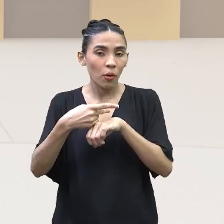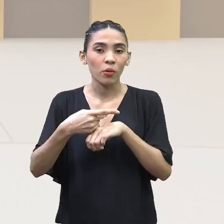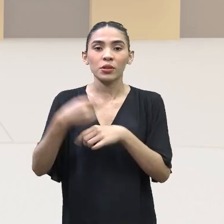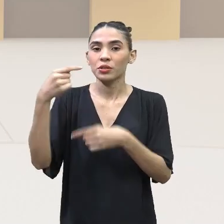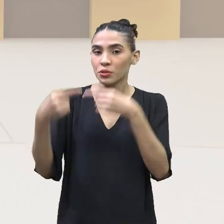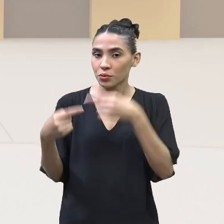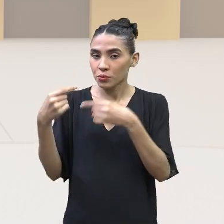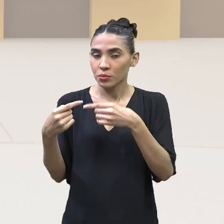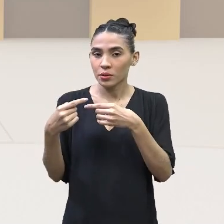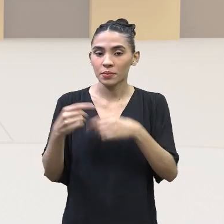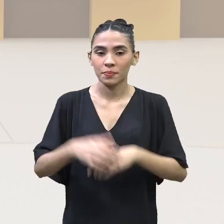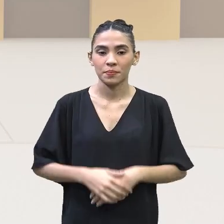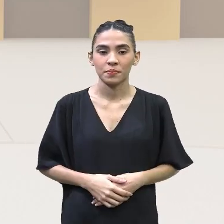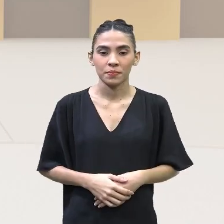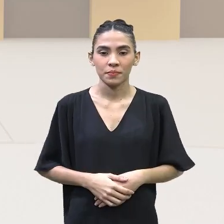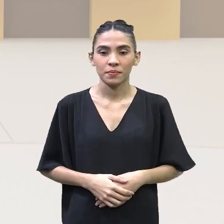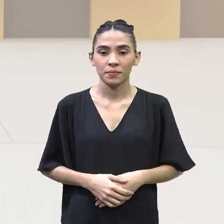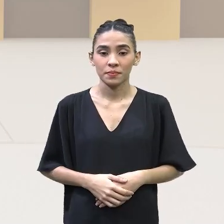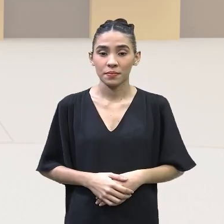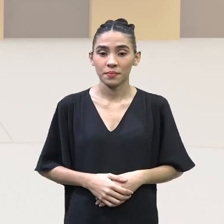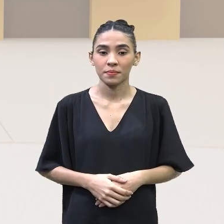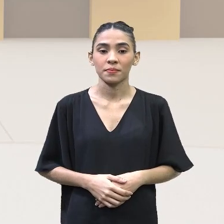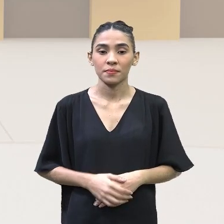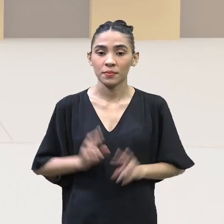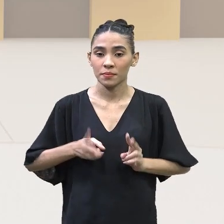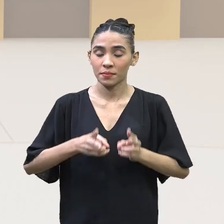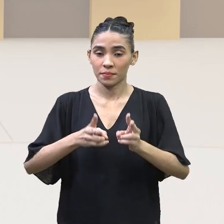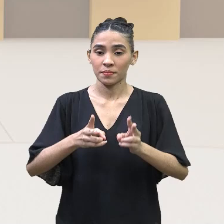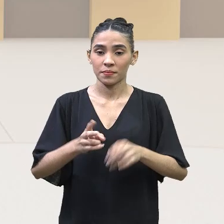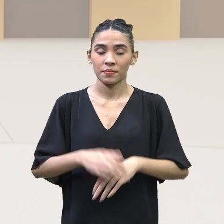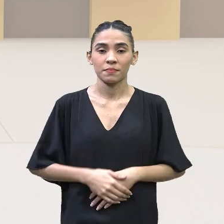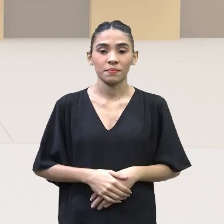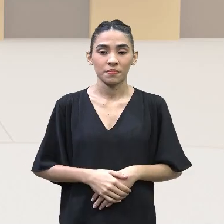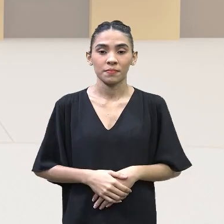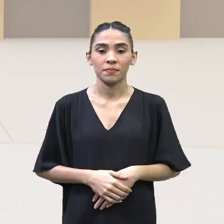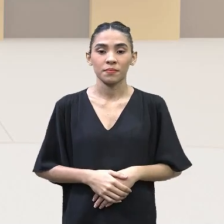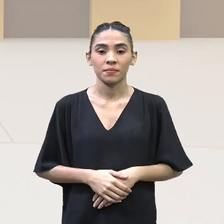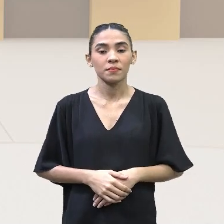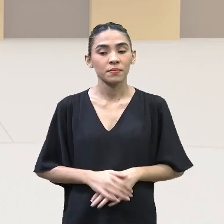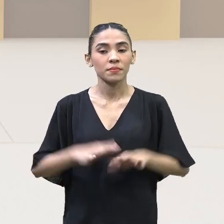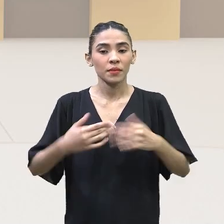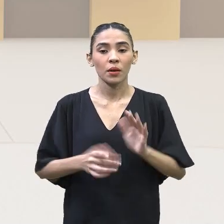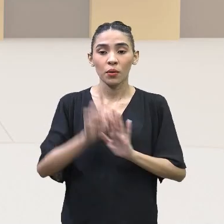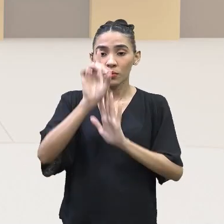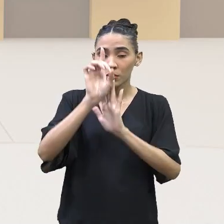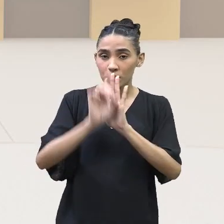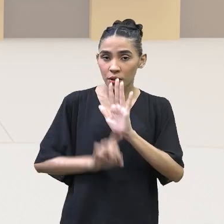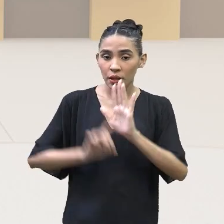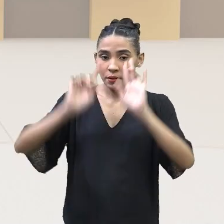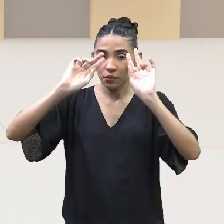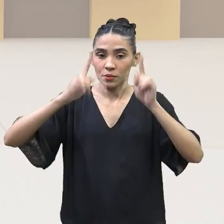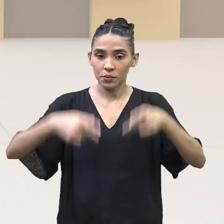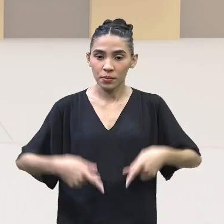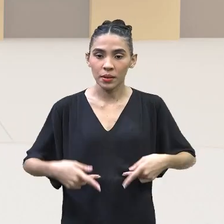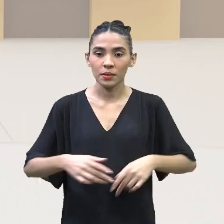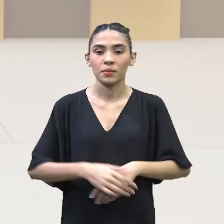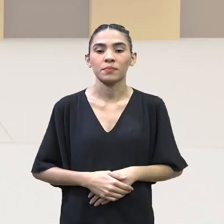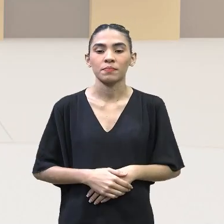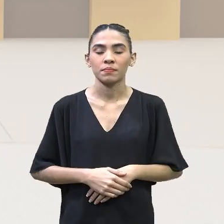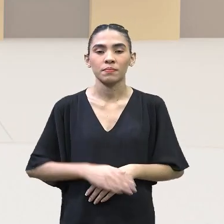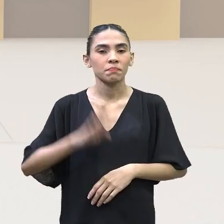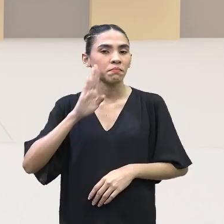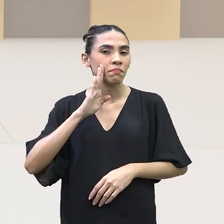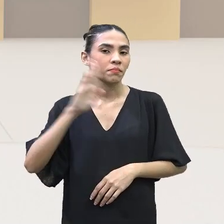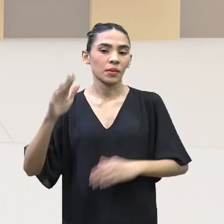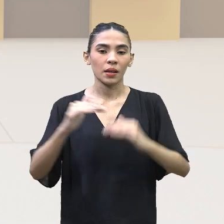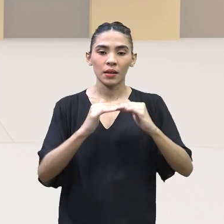sempre o melhor caminho, ok? Vamos lá, porque tem mais informações. Considerando os direitos humanos como o